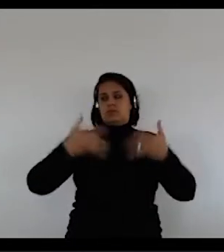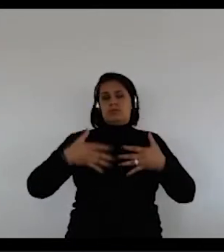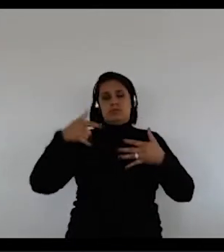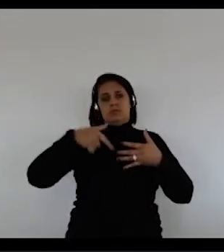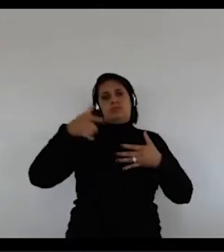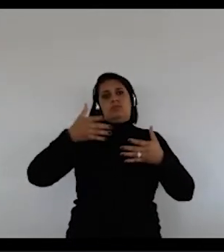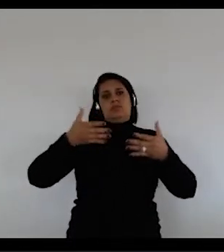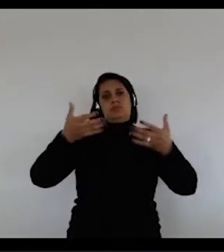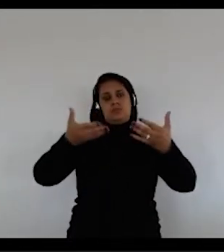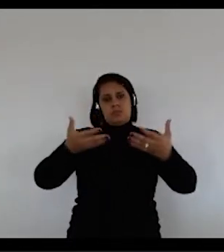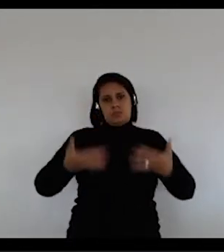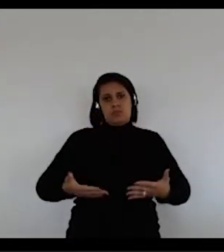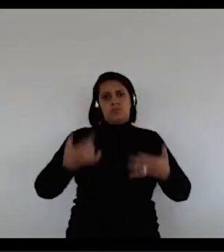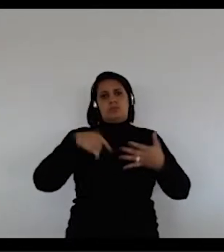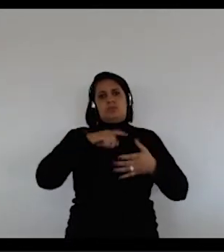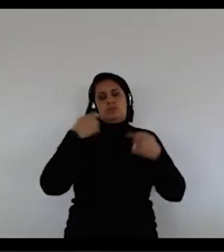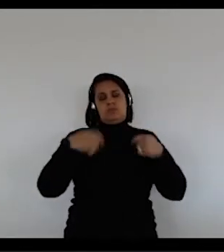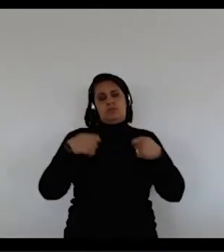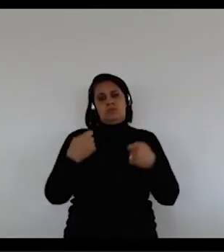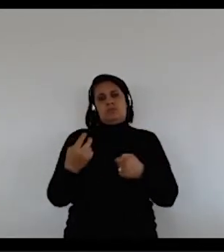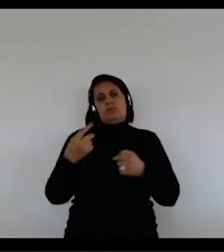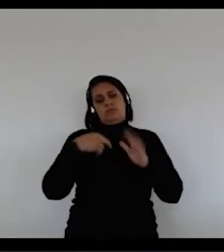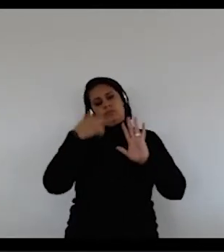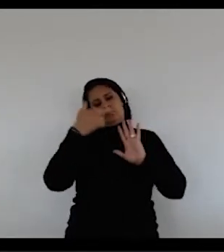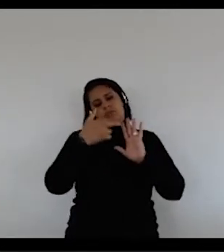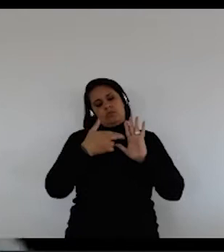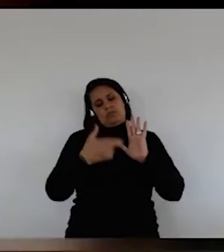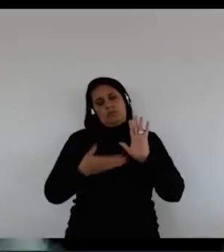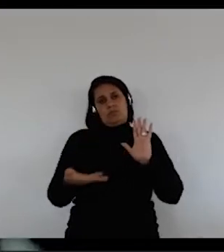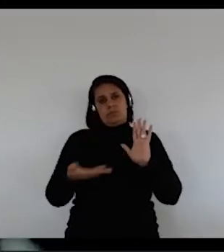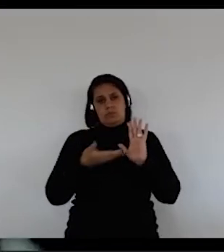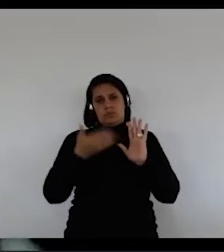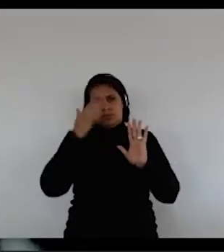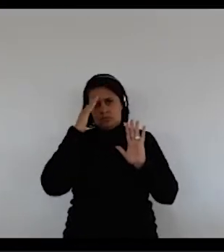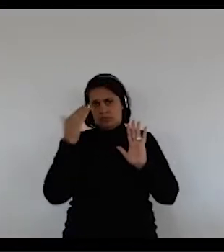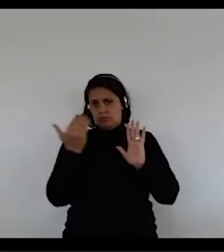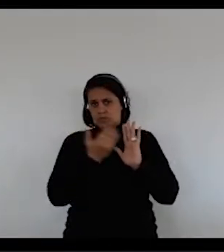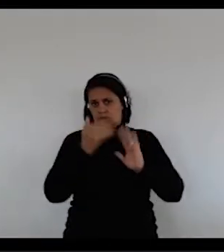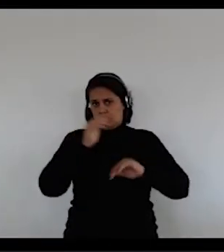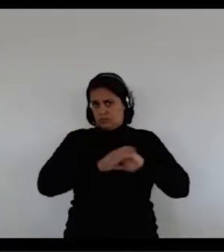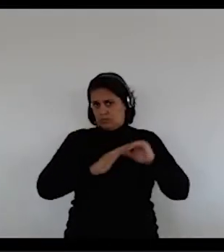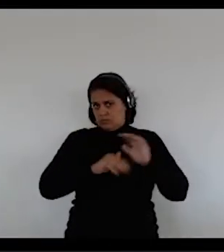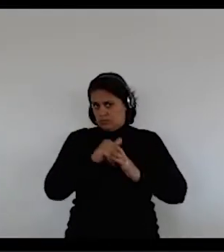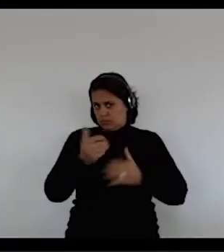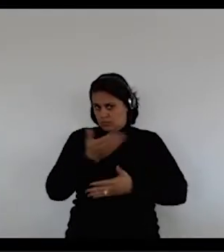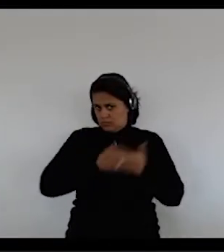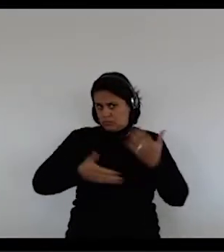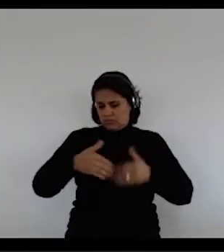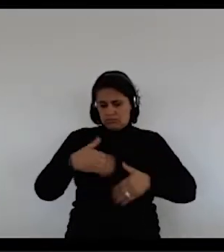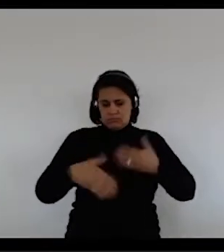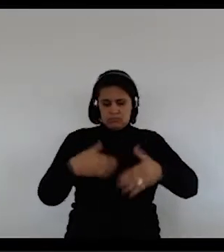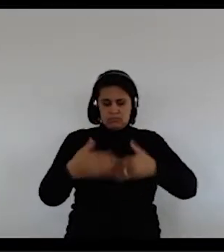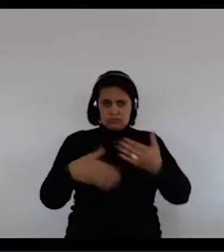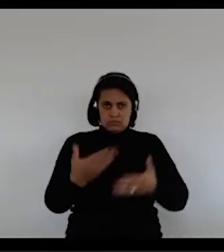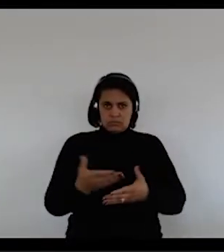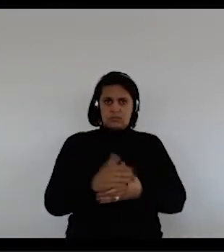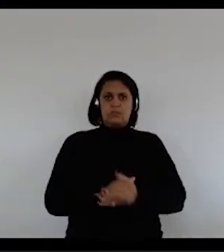circunstâncias, temos a regulação da competência, da tramitação